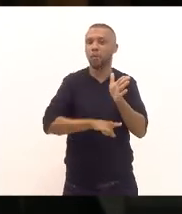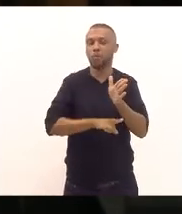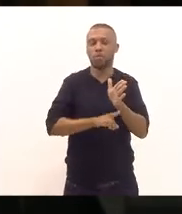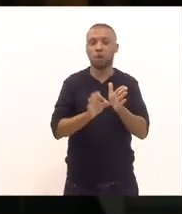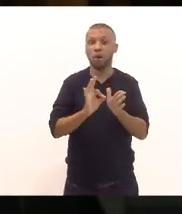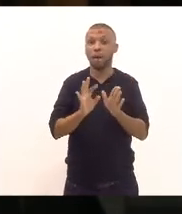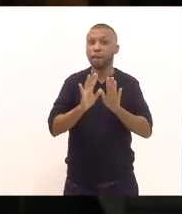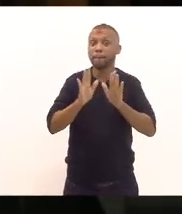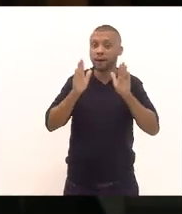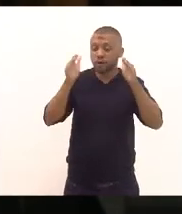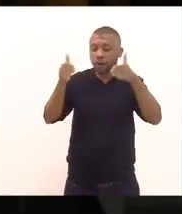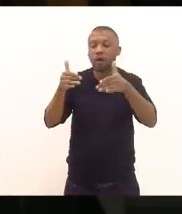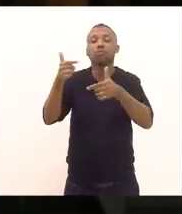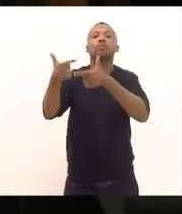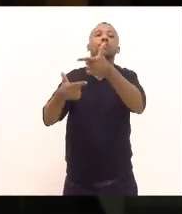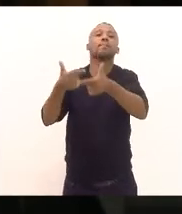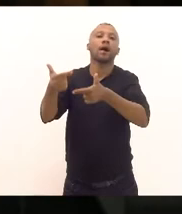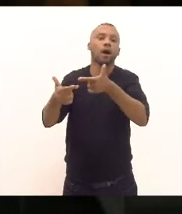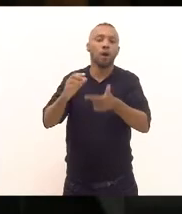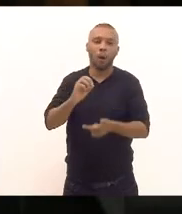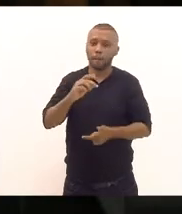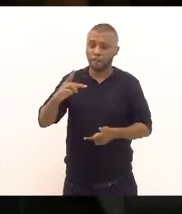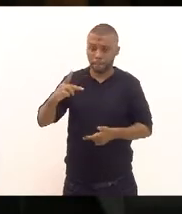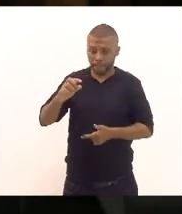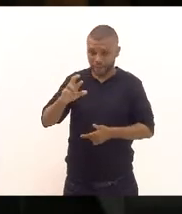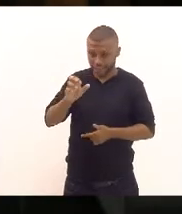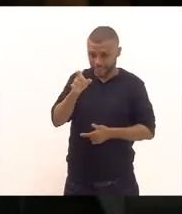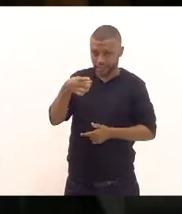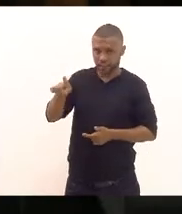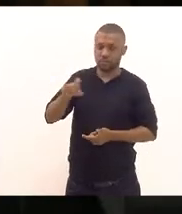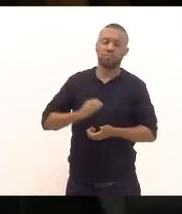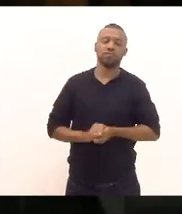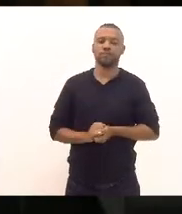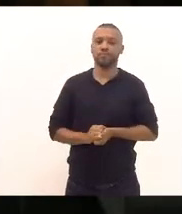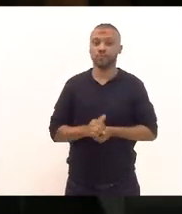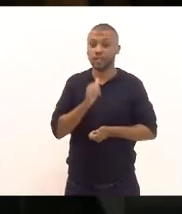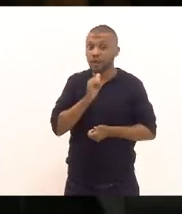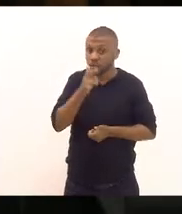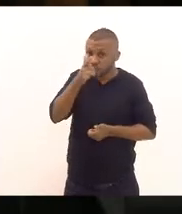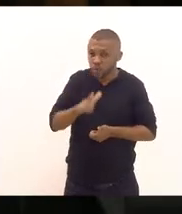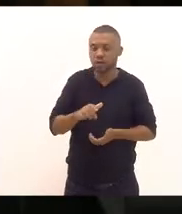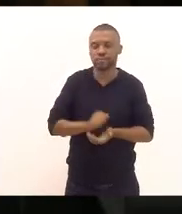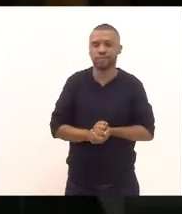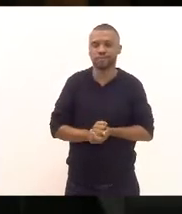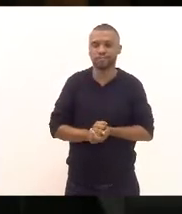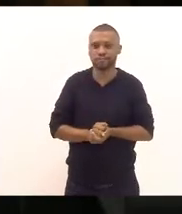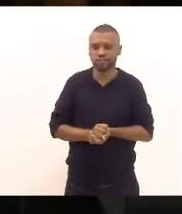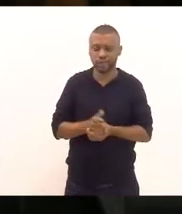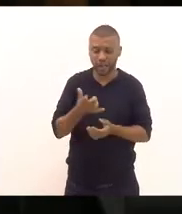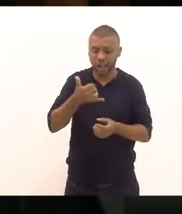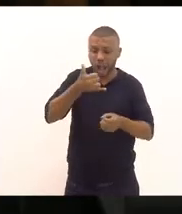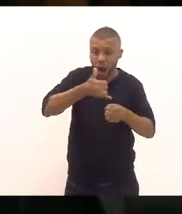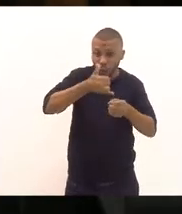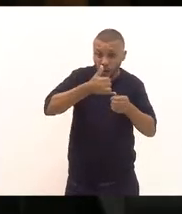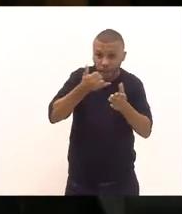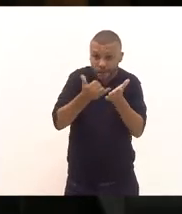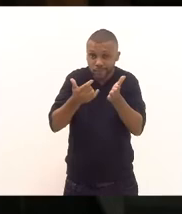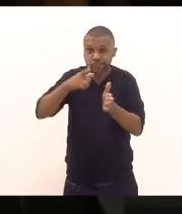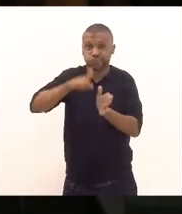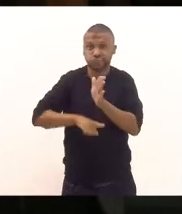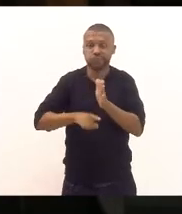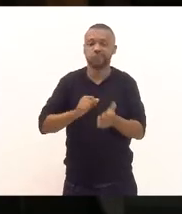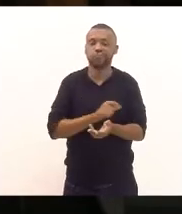a operação em si as operações relativas repetindo da aos combustíveis a